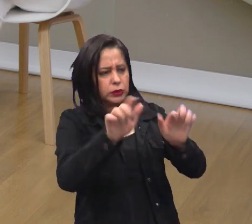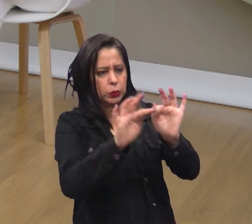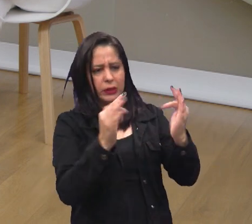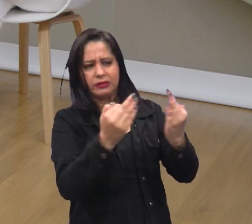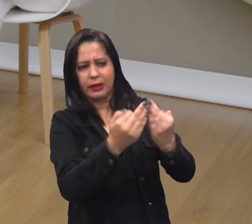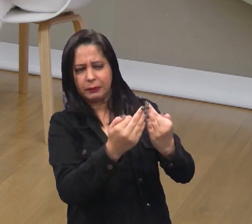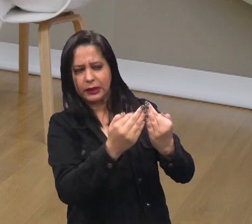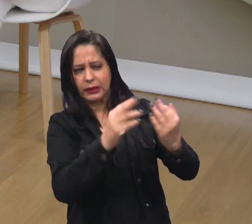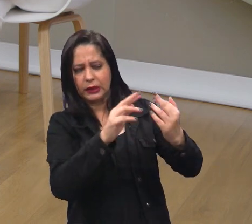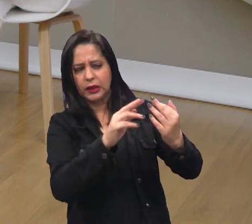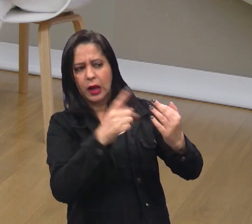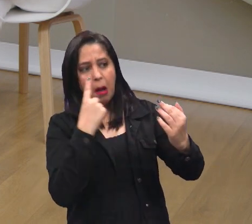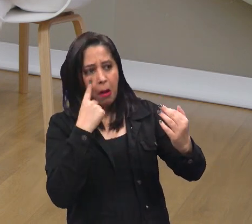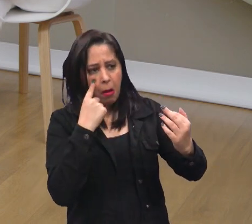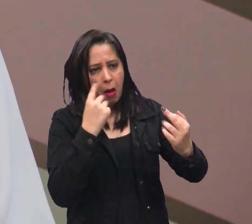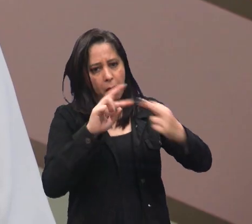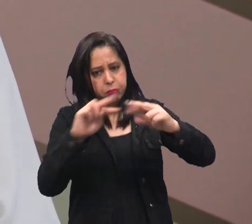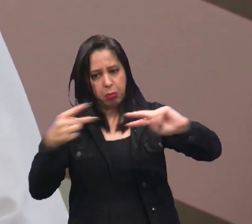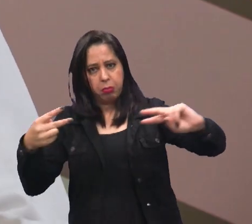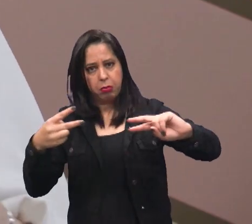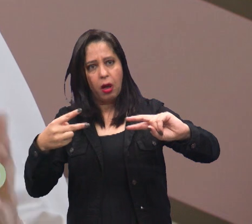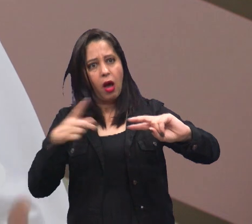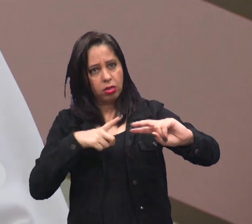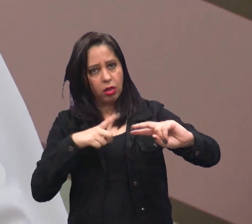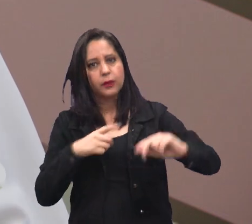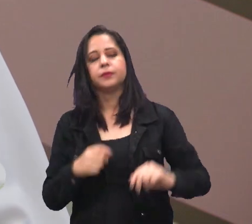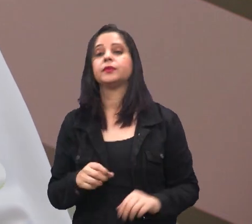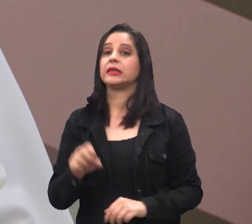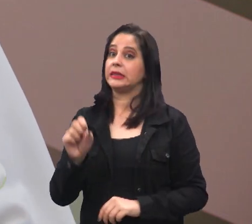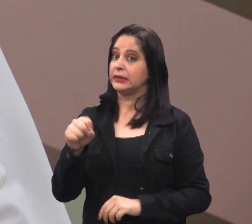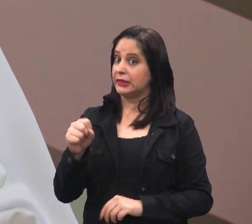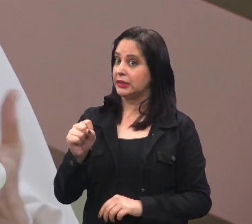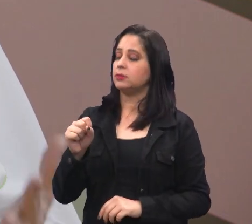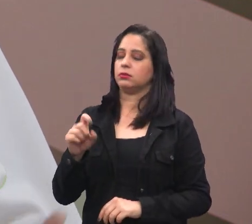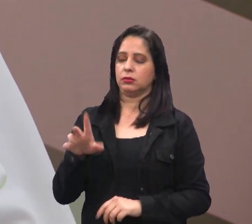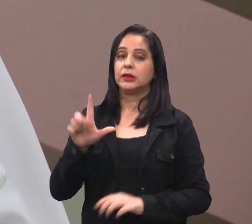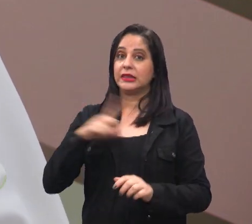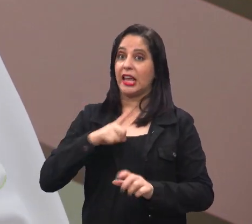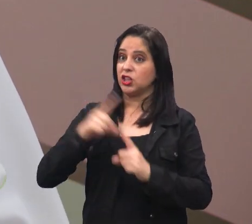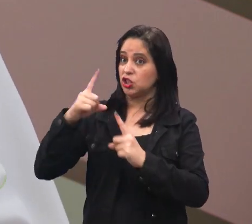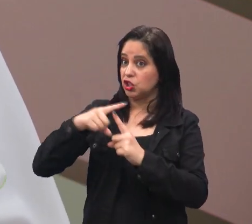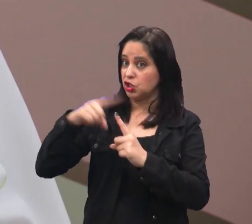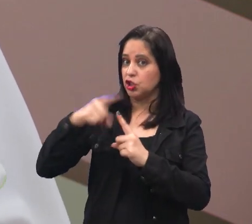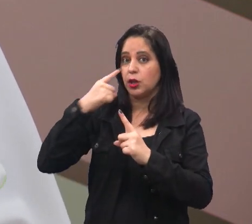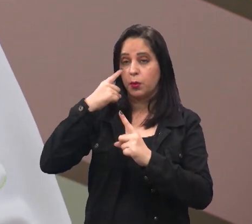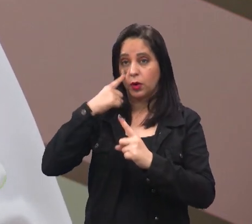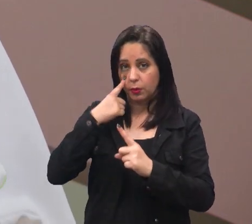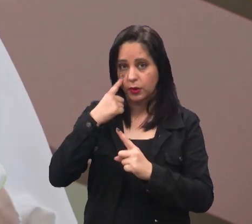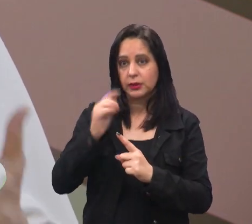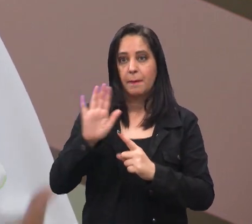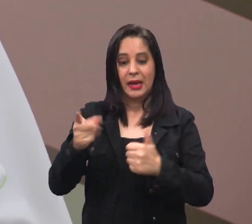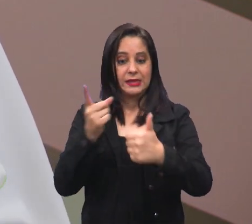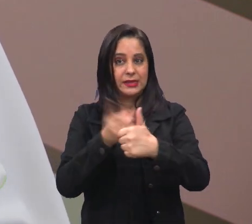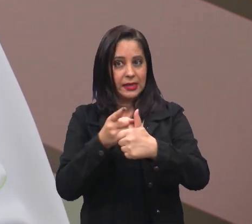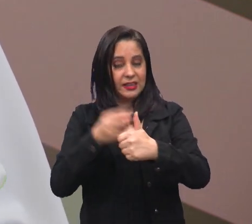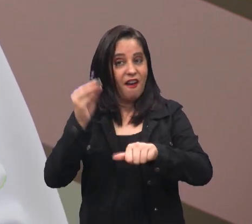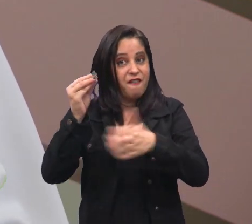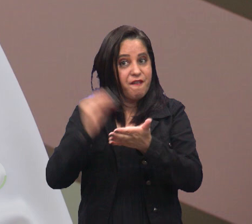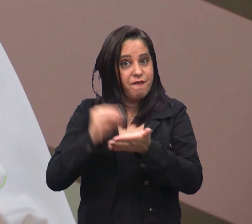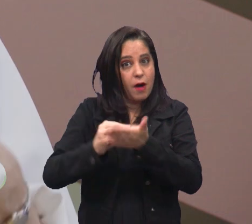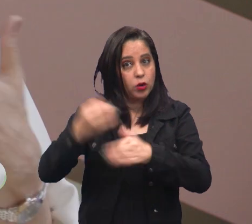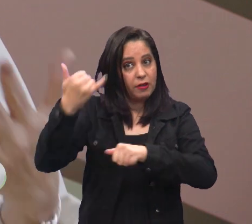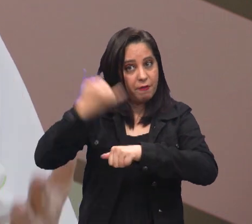atentas, ou qualquer pessoa pode ter? Existem vários tipos de anemia, como eu falei. O mais comum é por deficiência de ferro. Existem outras